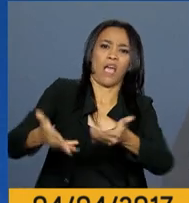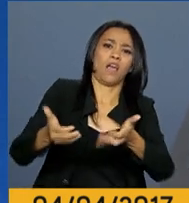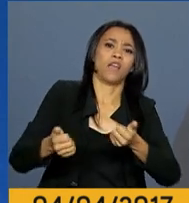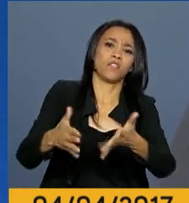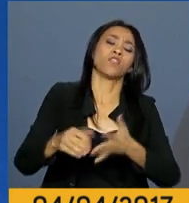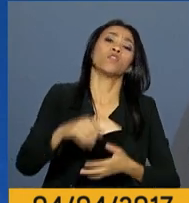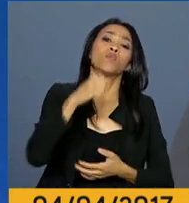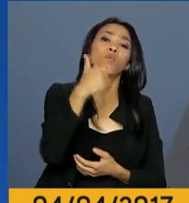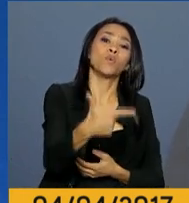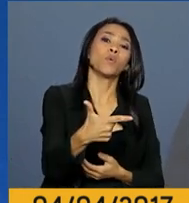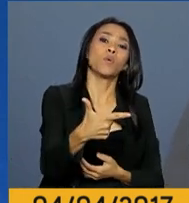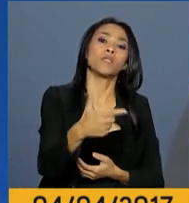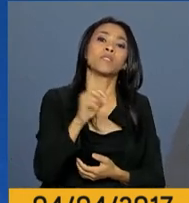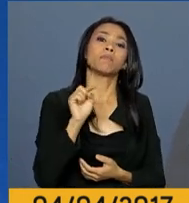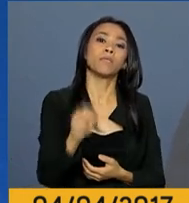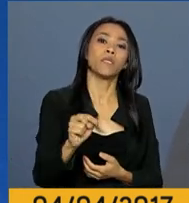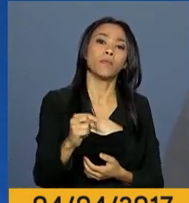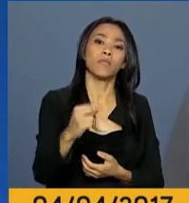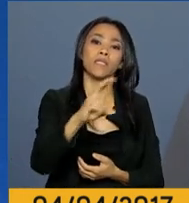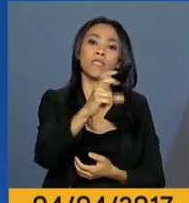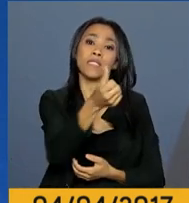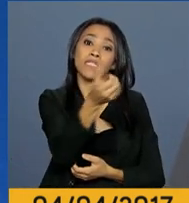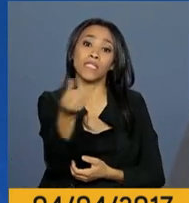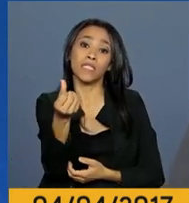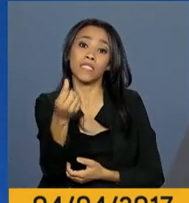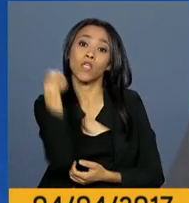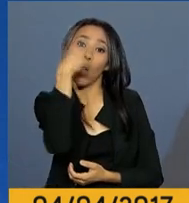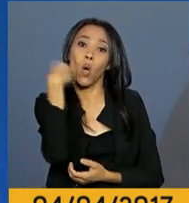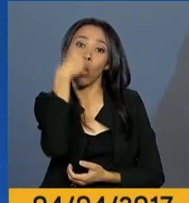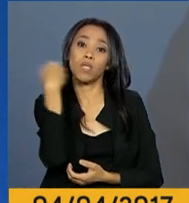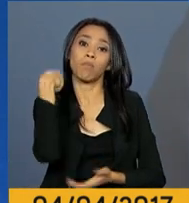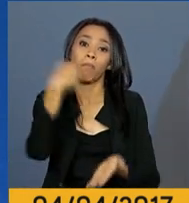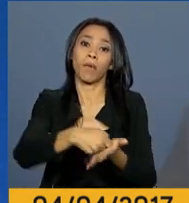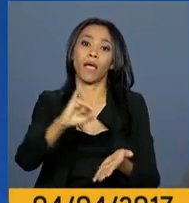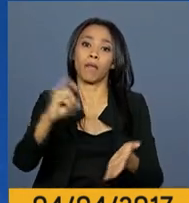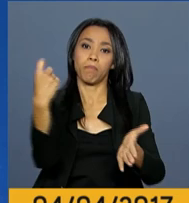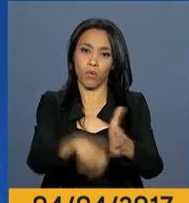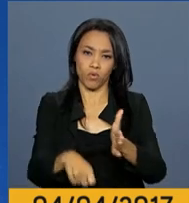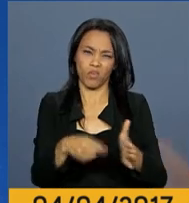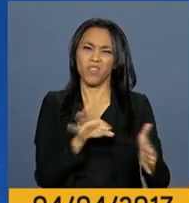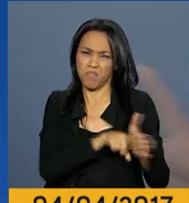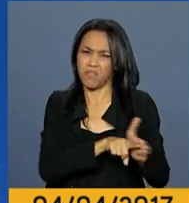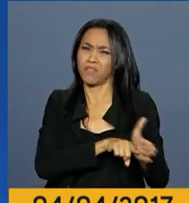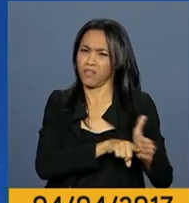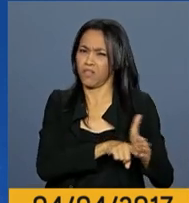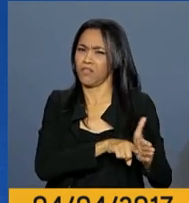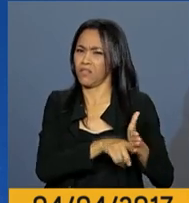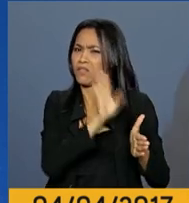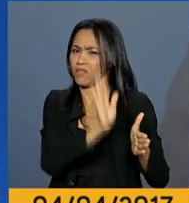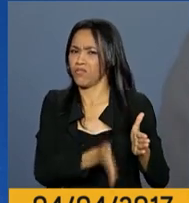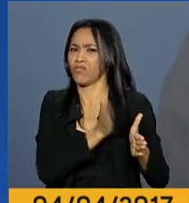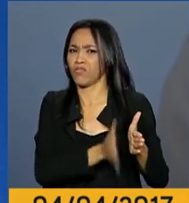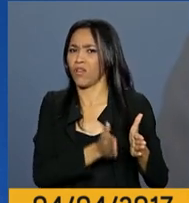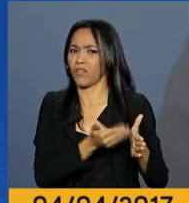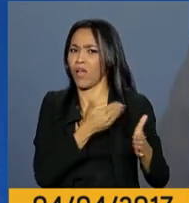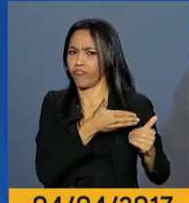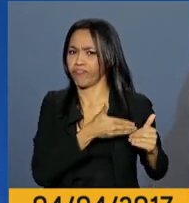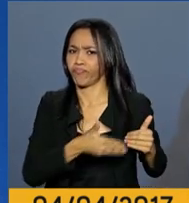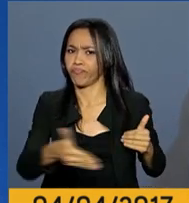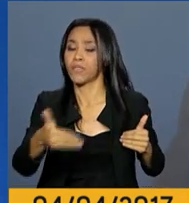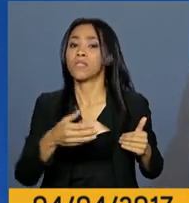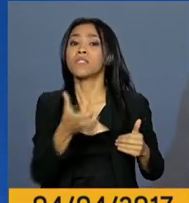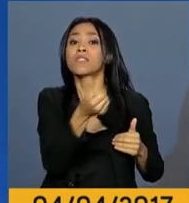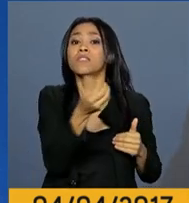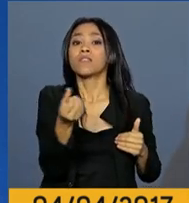2.600 horas para pagar o imposto. Vamos reduzir, conforme estudos que já estão pré-feitos, estão sendo feitos,